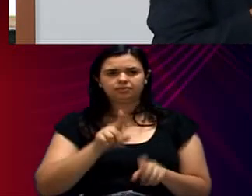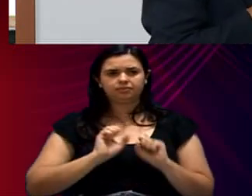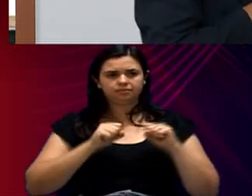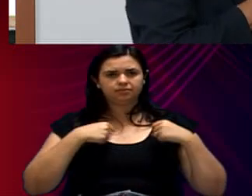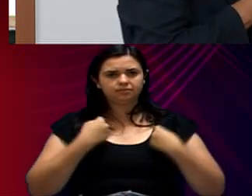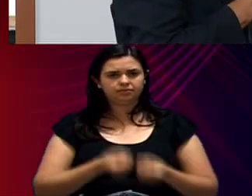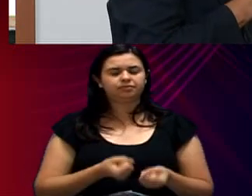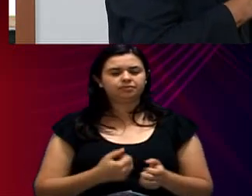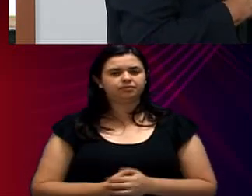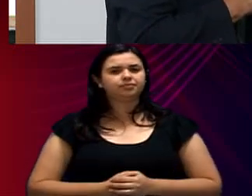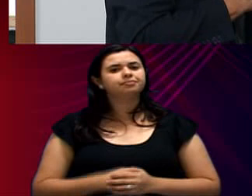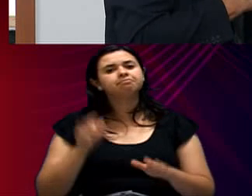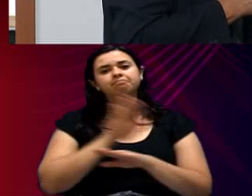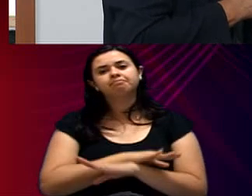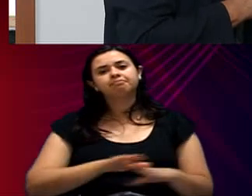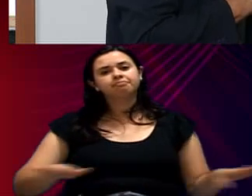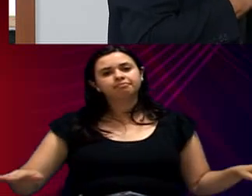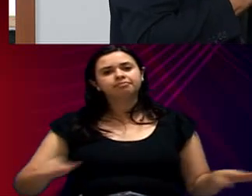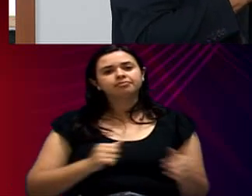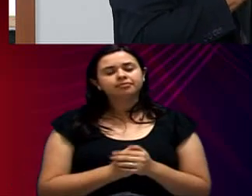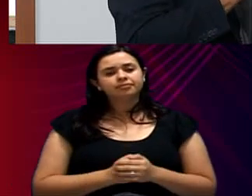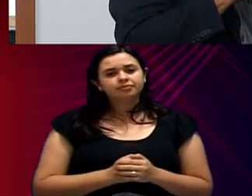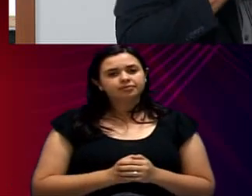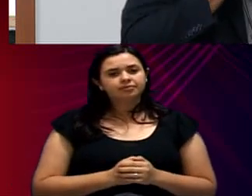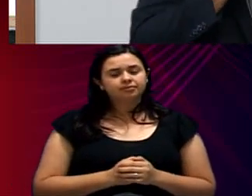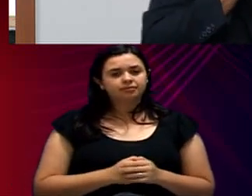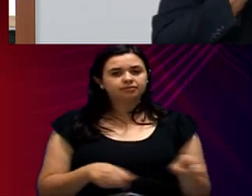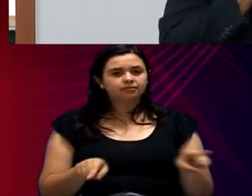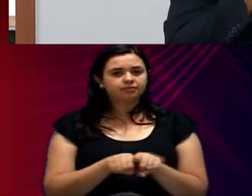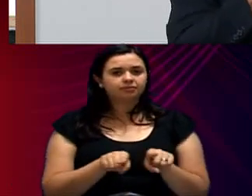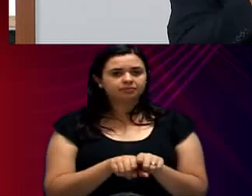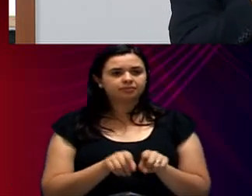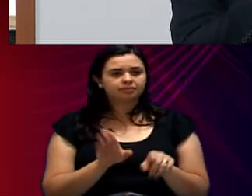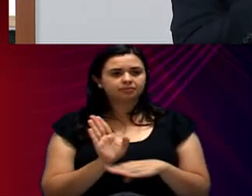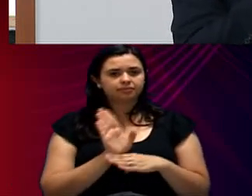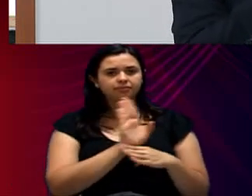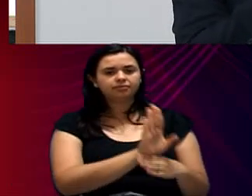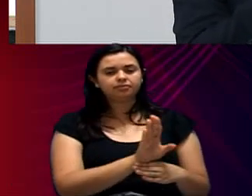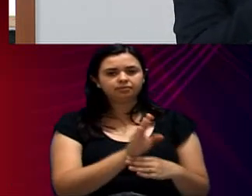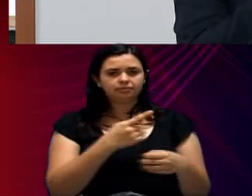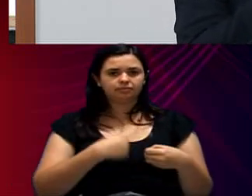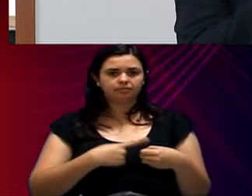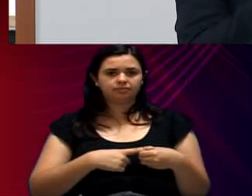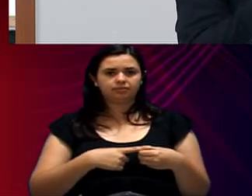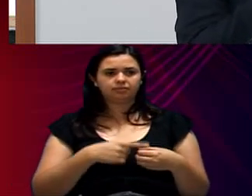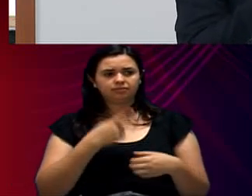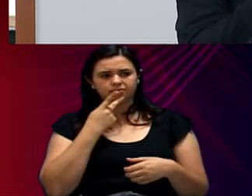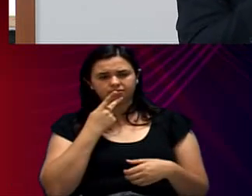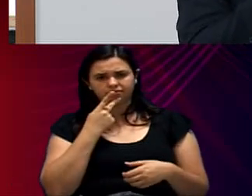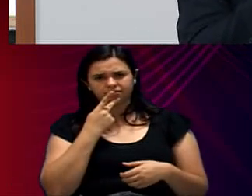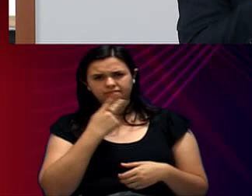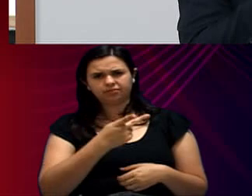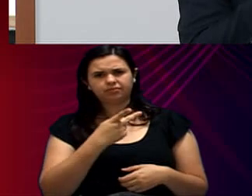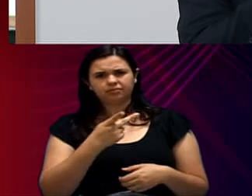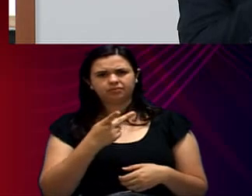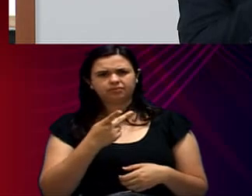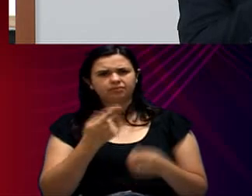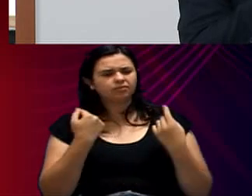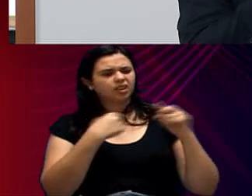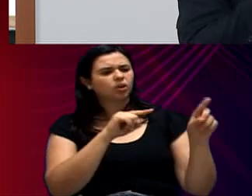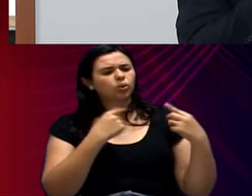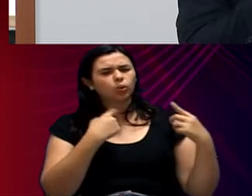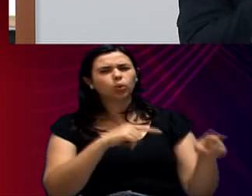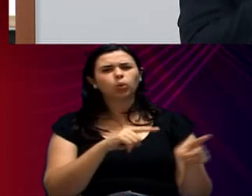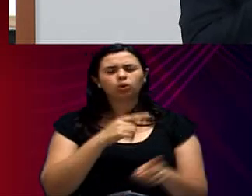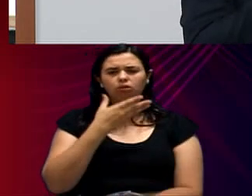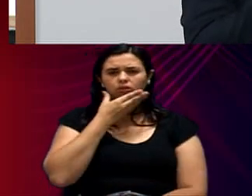dúvida nenhuma. Então é isso, vereador. Eu ia torcer para a cidade. E outra, eu estava vendo falar mal do Enéas. Falei, inadmissível falar mal do Enéas. É.